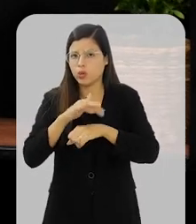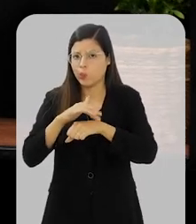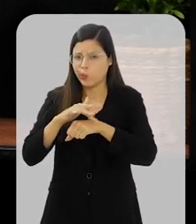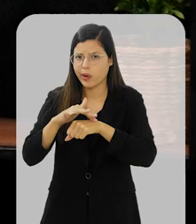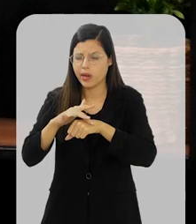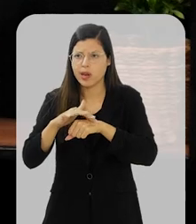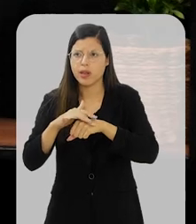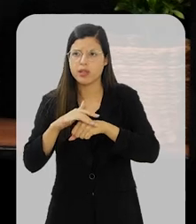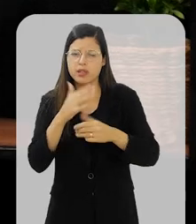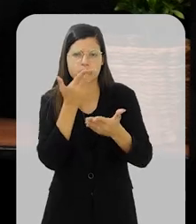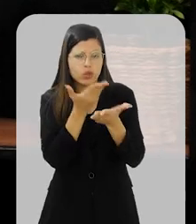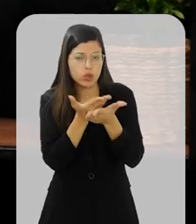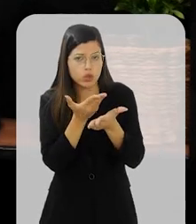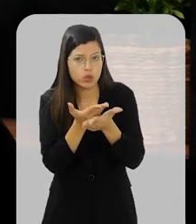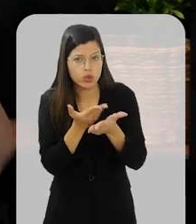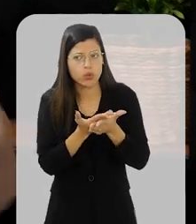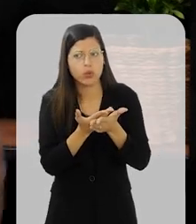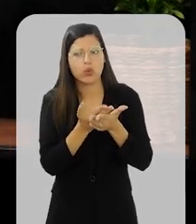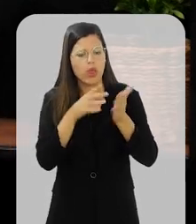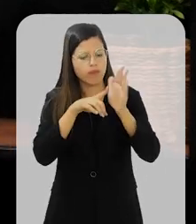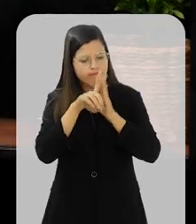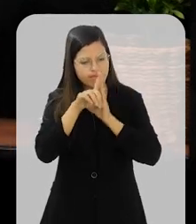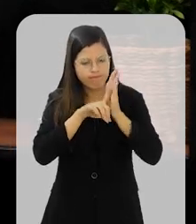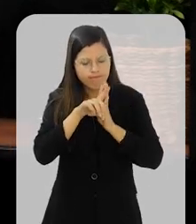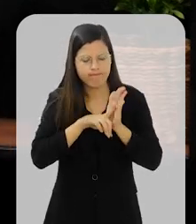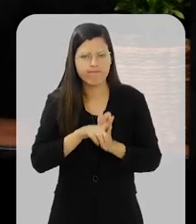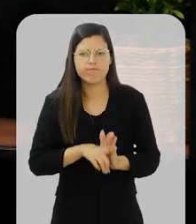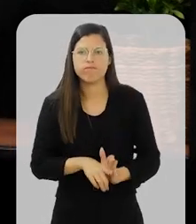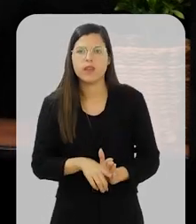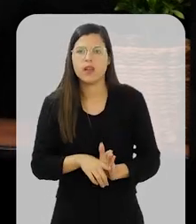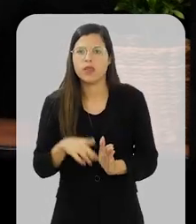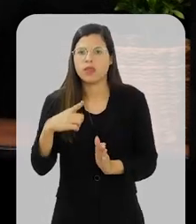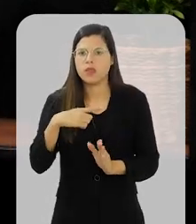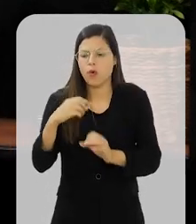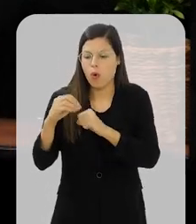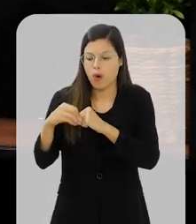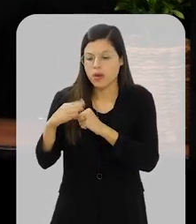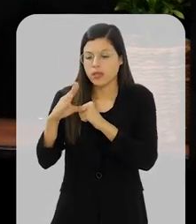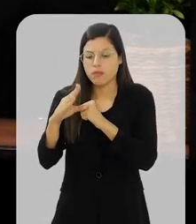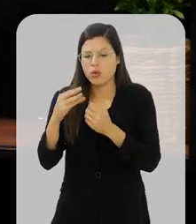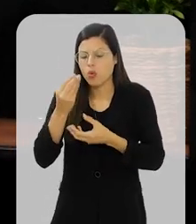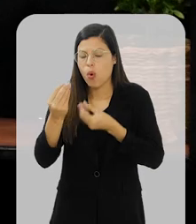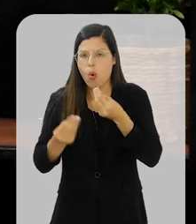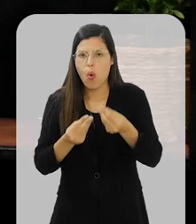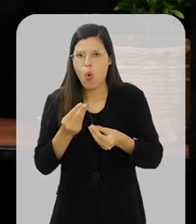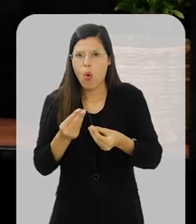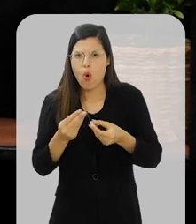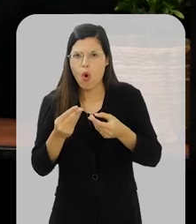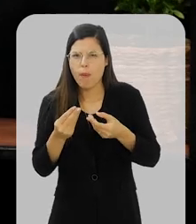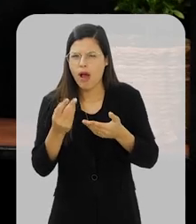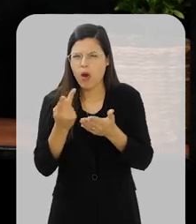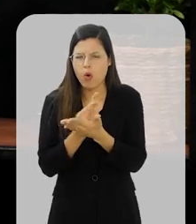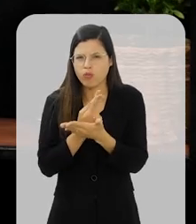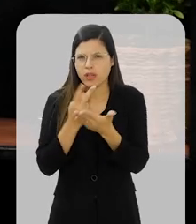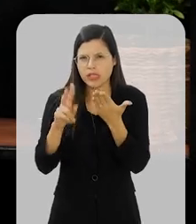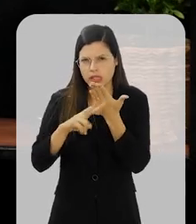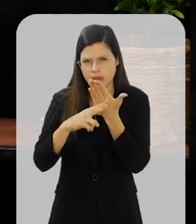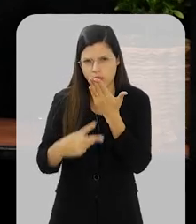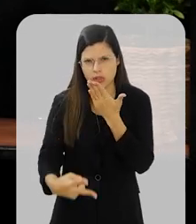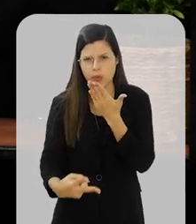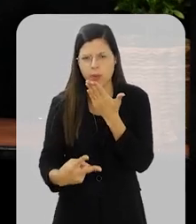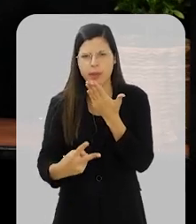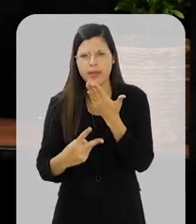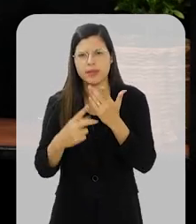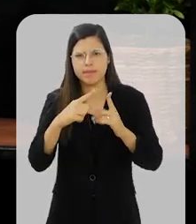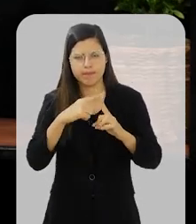diferentes doenças, primeiro a gente estuda bastante essas ações, né, para ter bastante conhecimento de como ele promove esses efeitos.